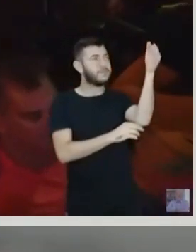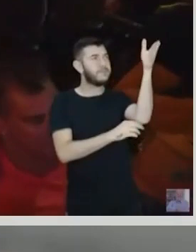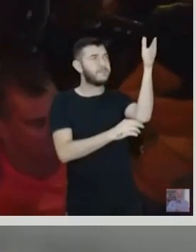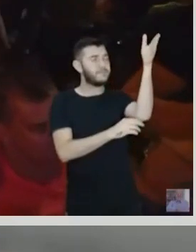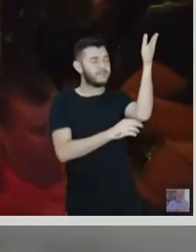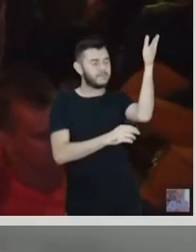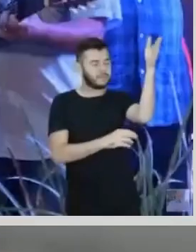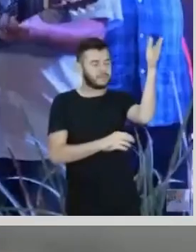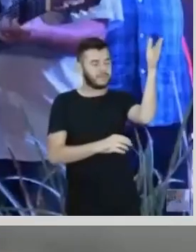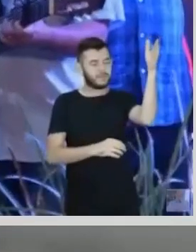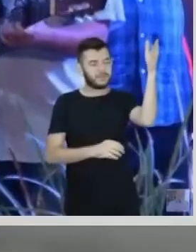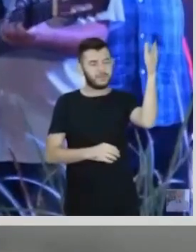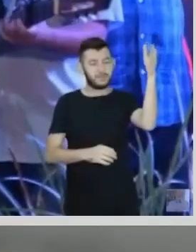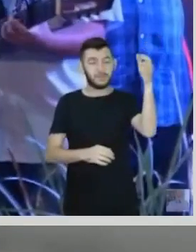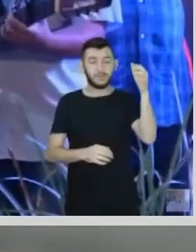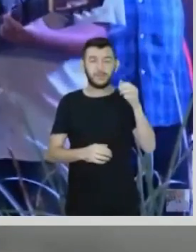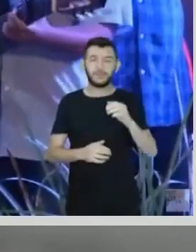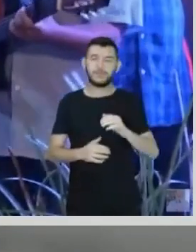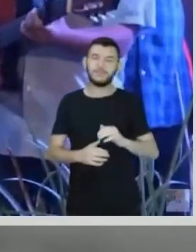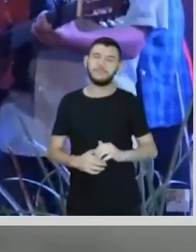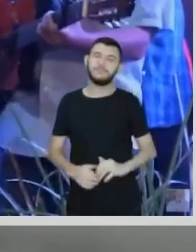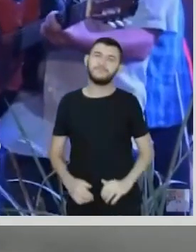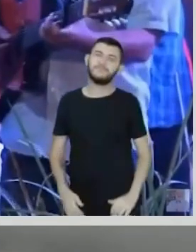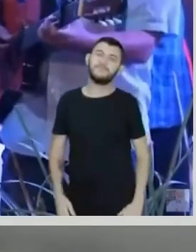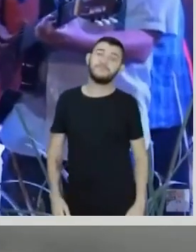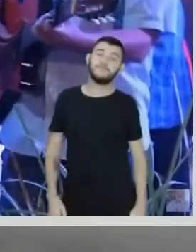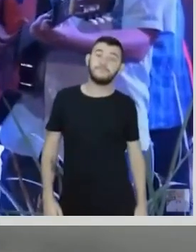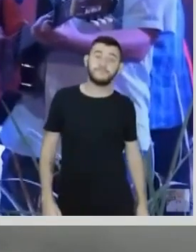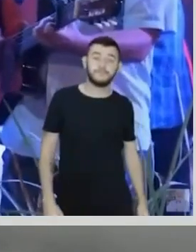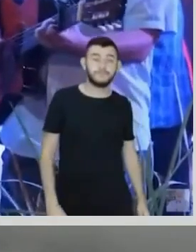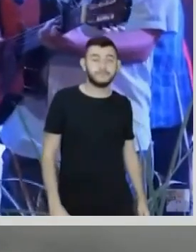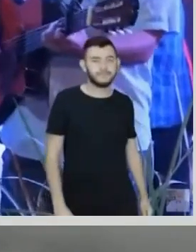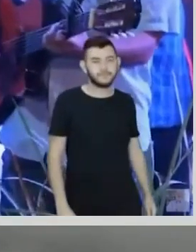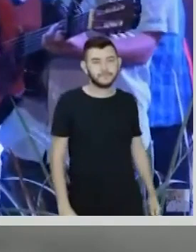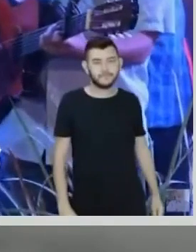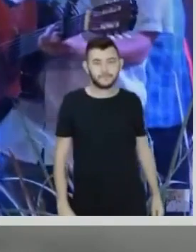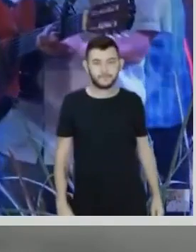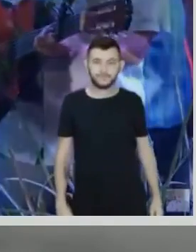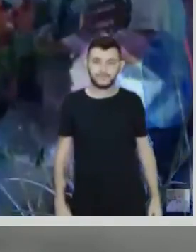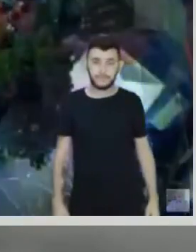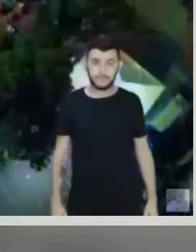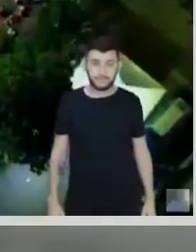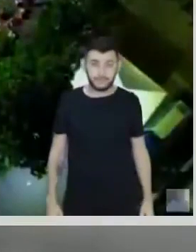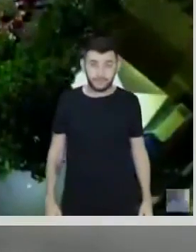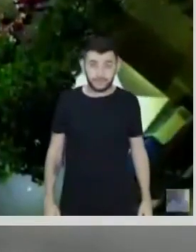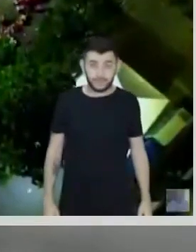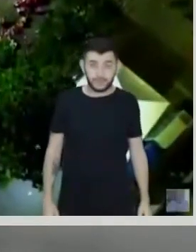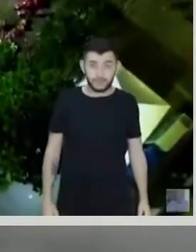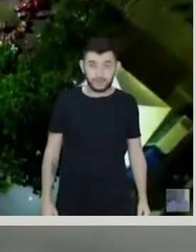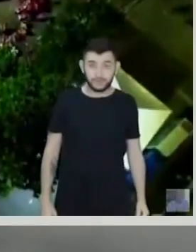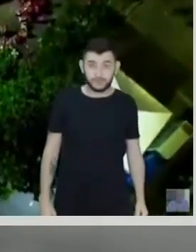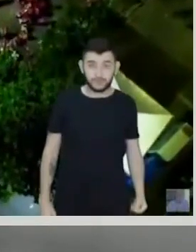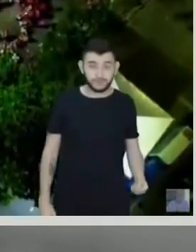pode acabar ainda no primeiro turno. E nesse sentido, isso poderia acontecer. Para isso, isso é absolutamente,